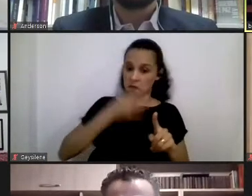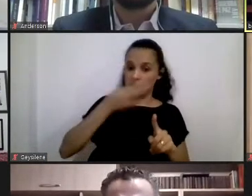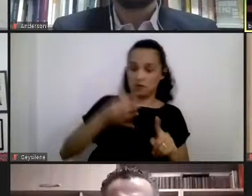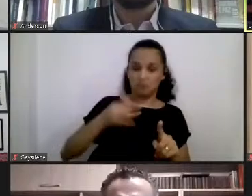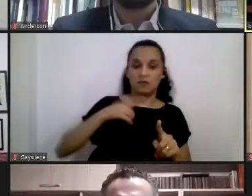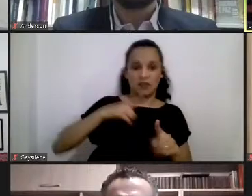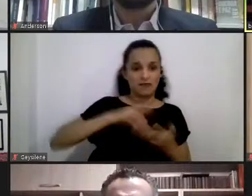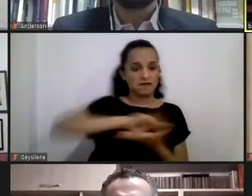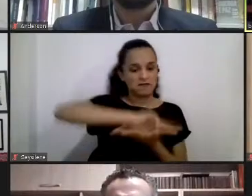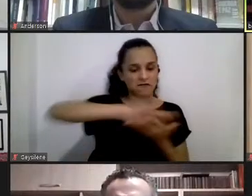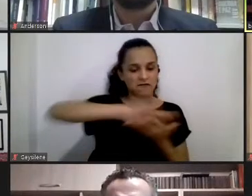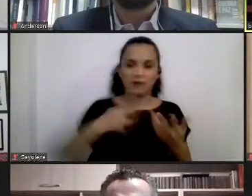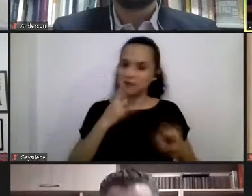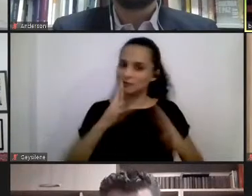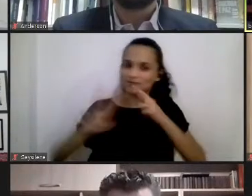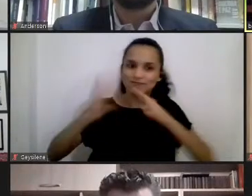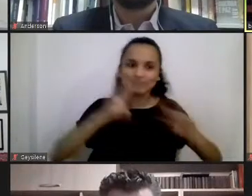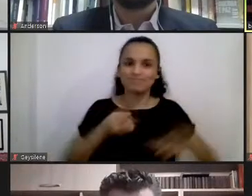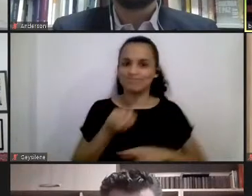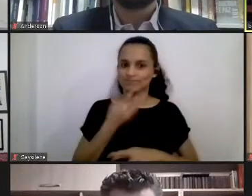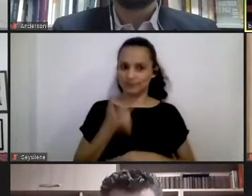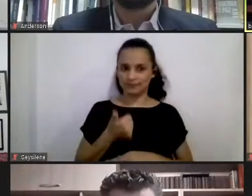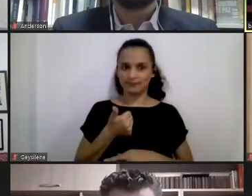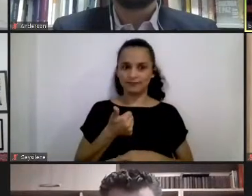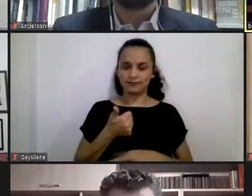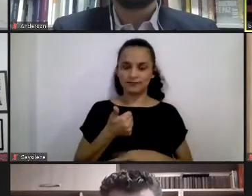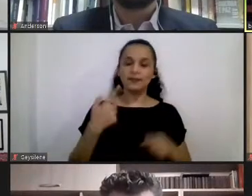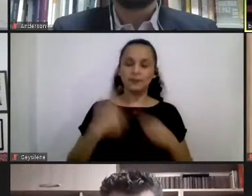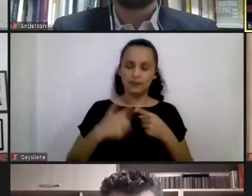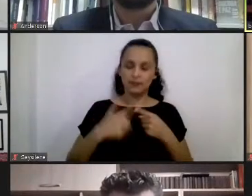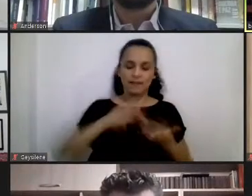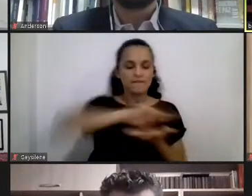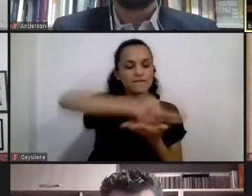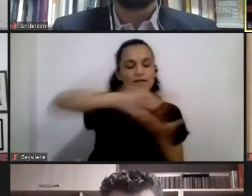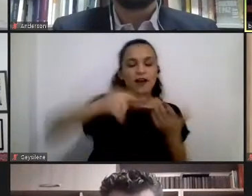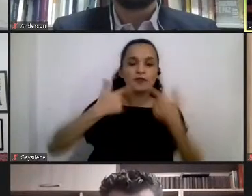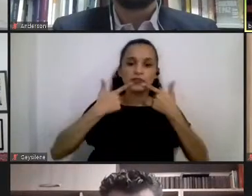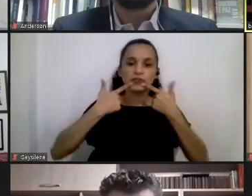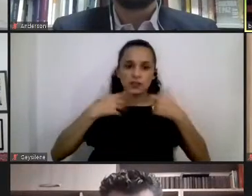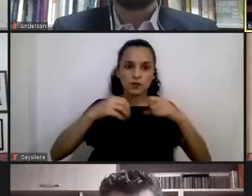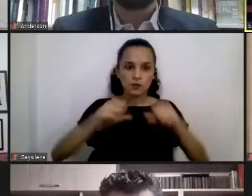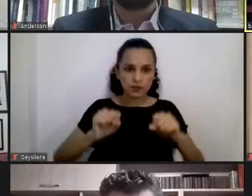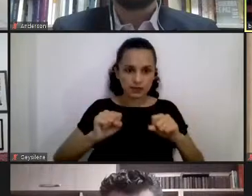para muitos linguísticas que se uniram a esses esforços,